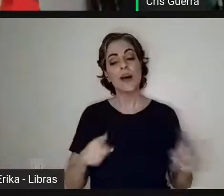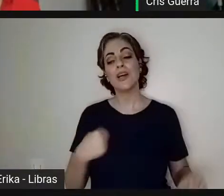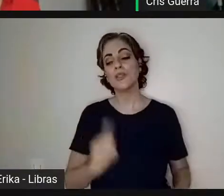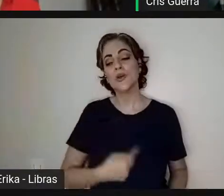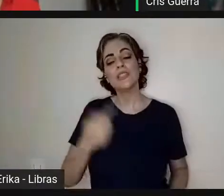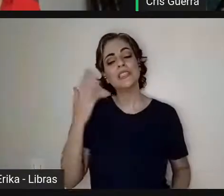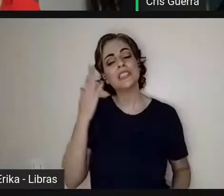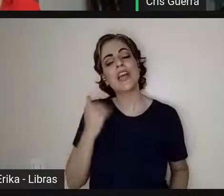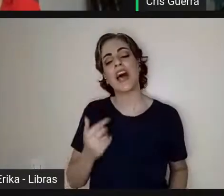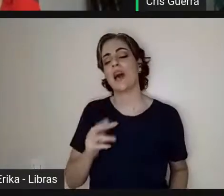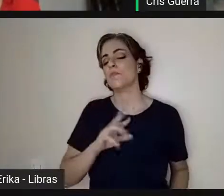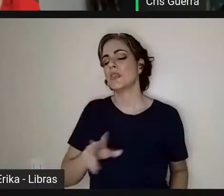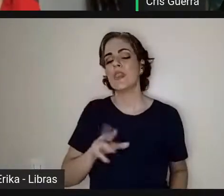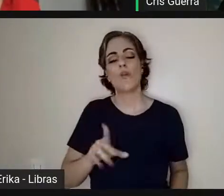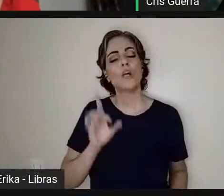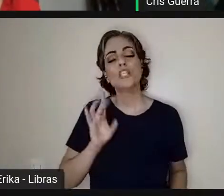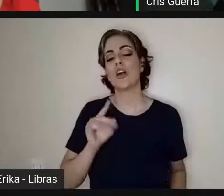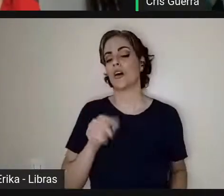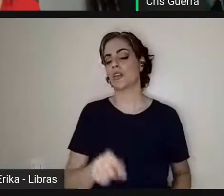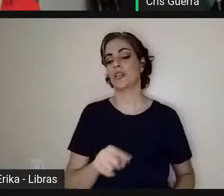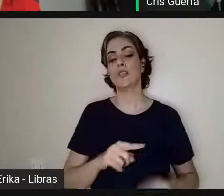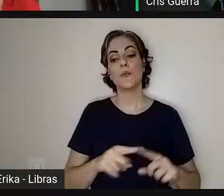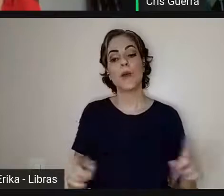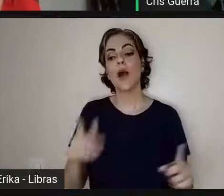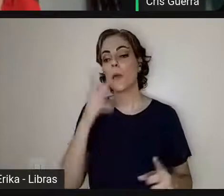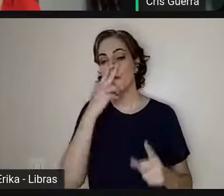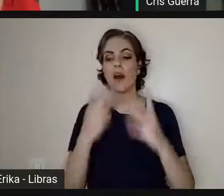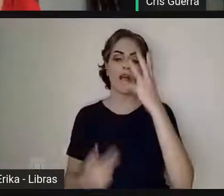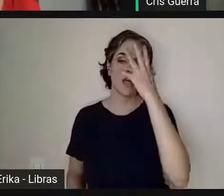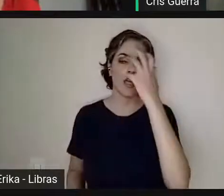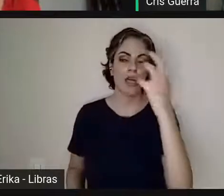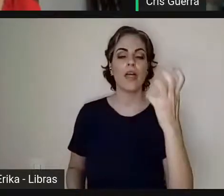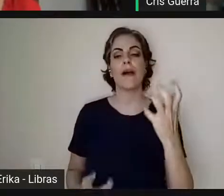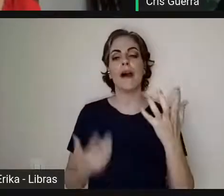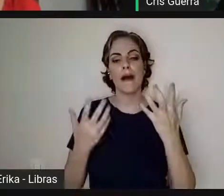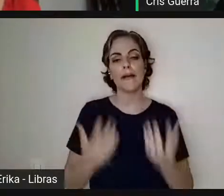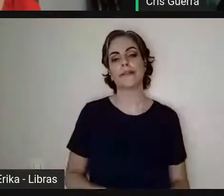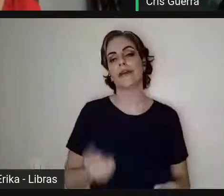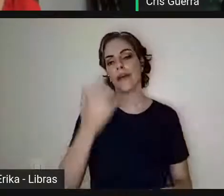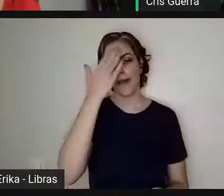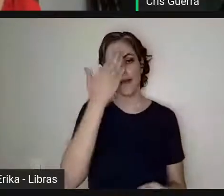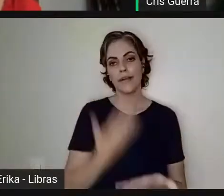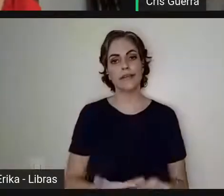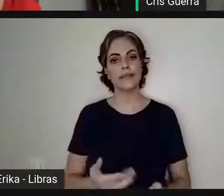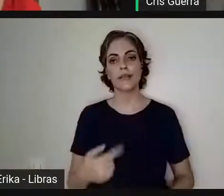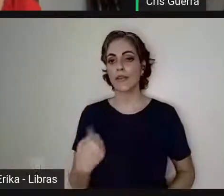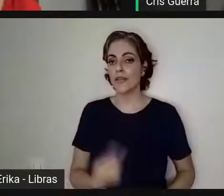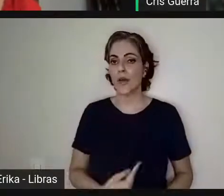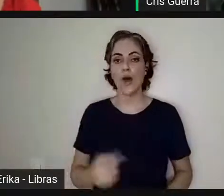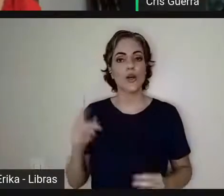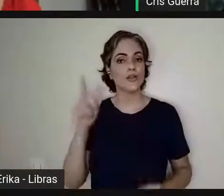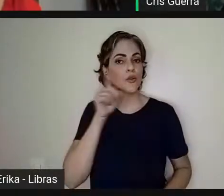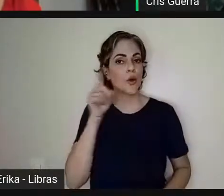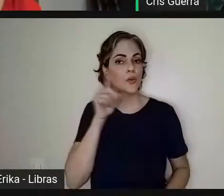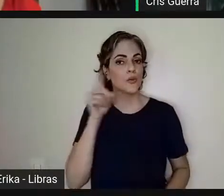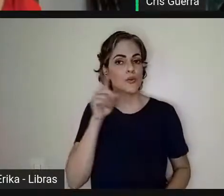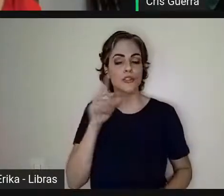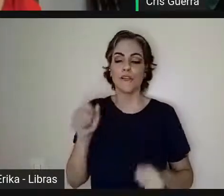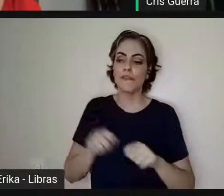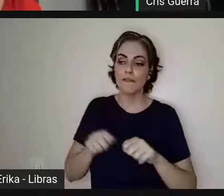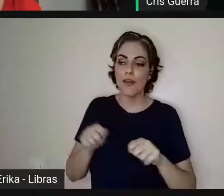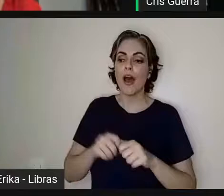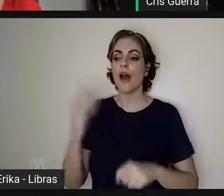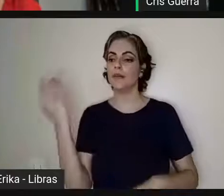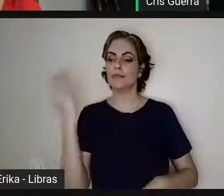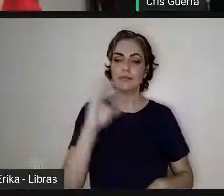lógica e a gente ainda cai nessa lógica, porque todos os dias a gente produz um pouco disso e a gente cai